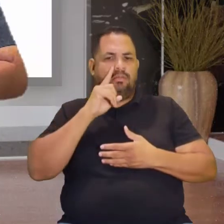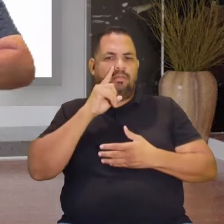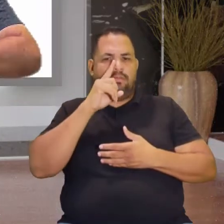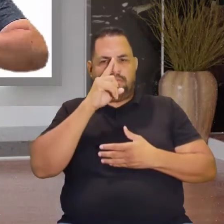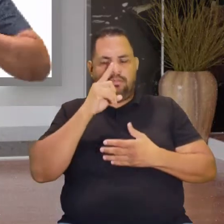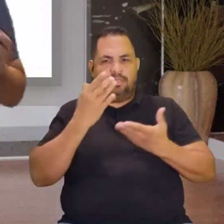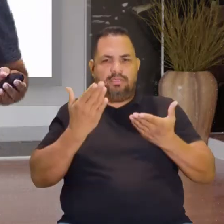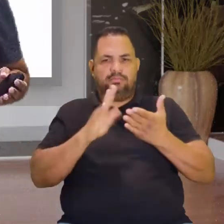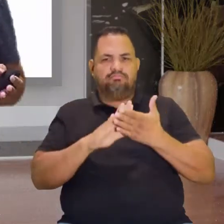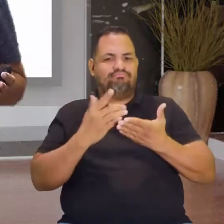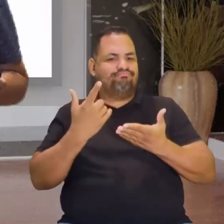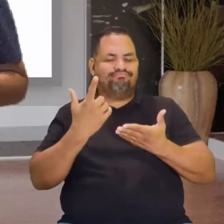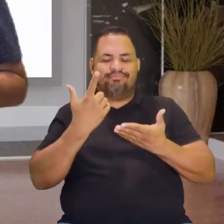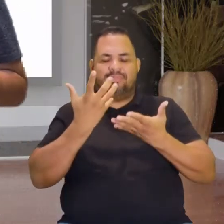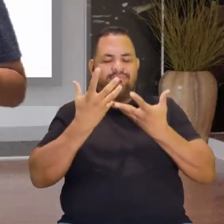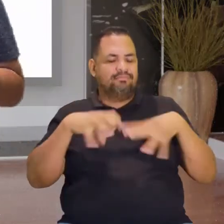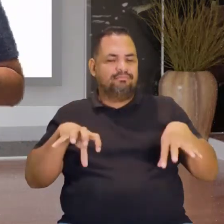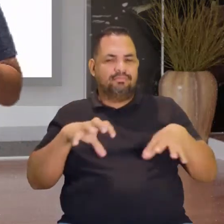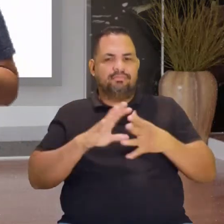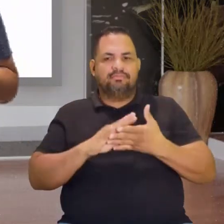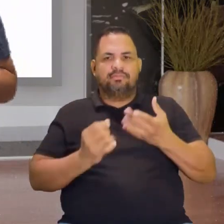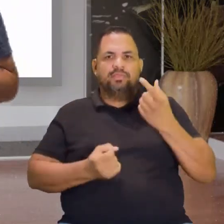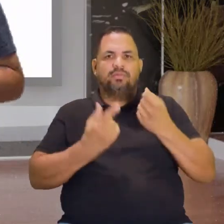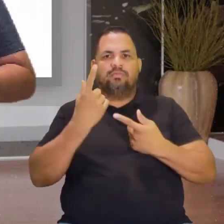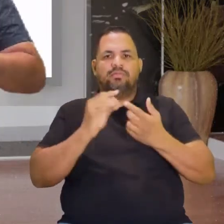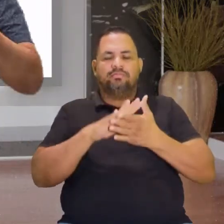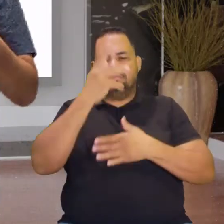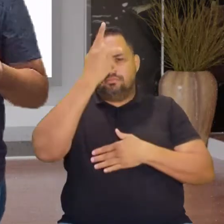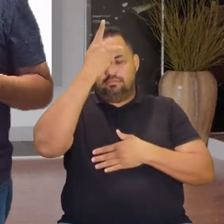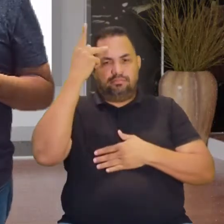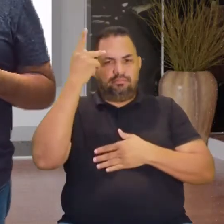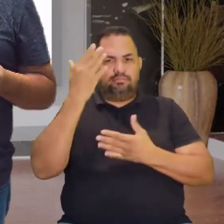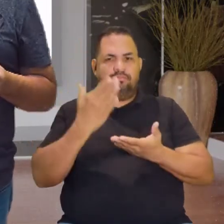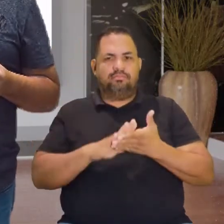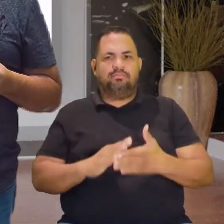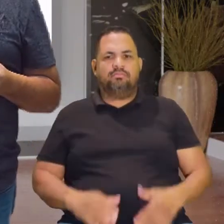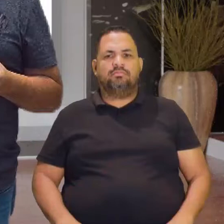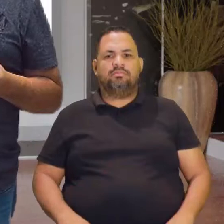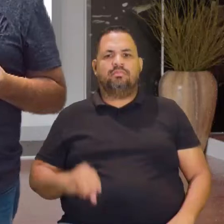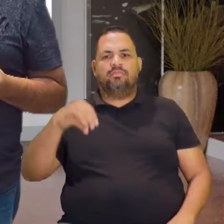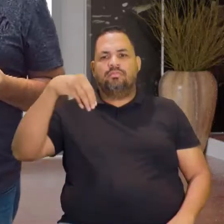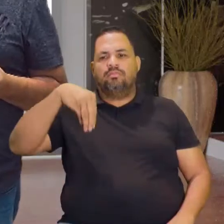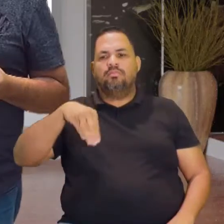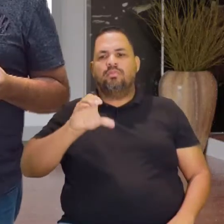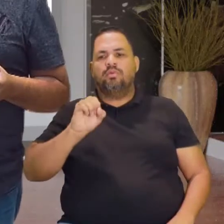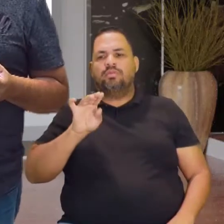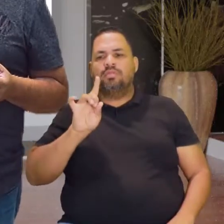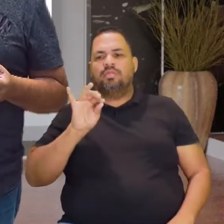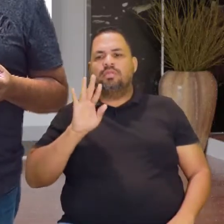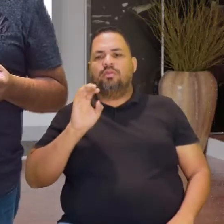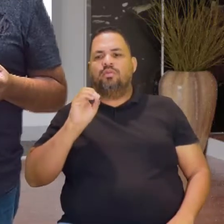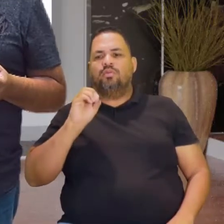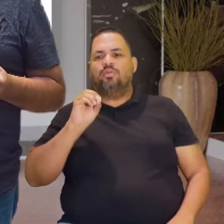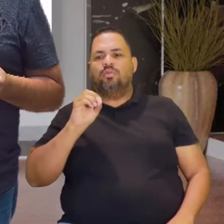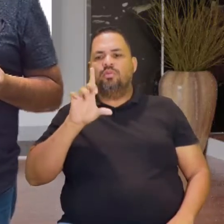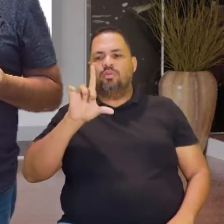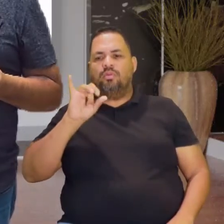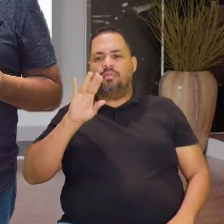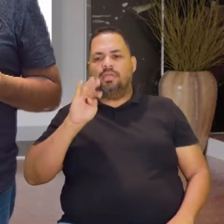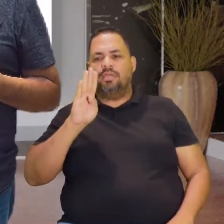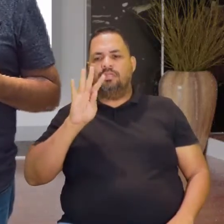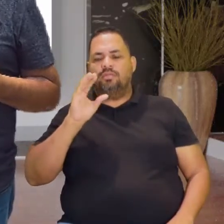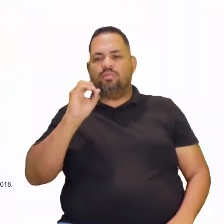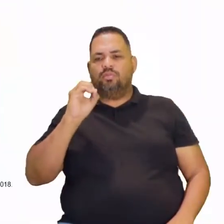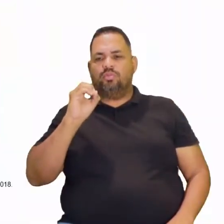que não foi aceito por algumas pessoas, né? Como o Monteiro Lobato. Vamos ver a próxima tela, professor? Vamos